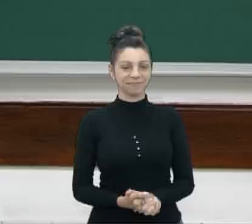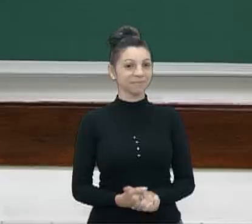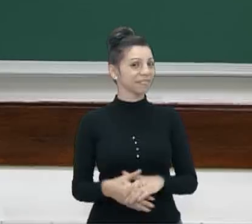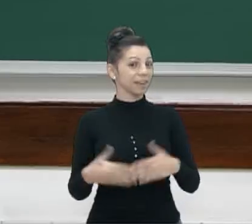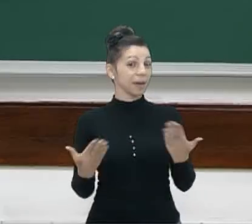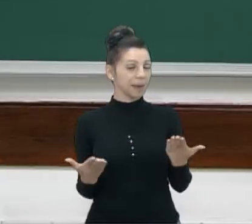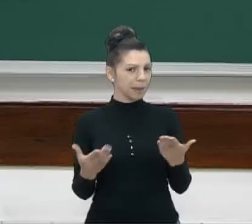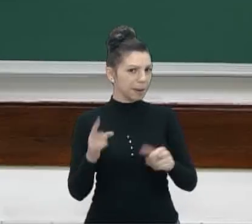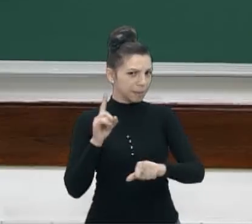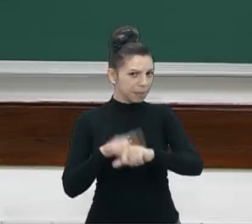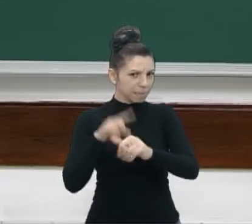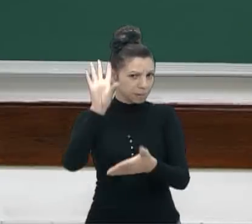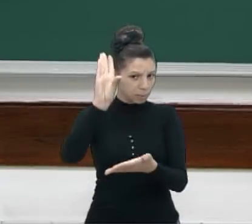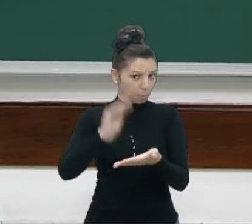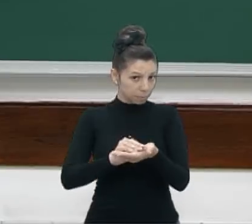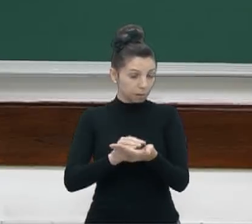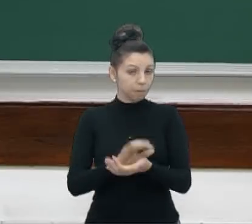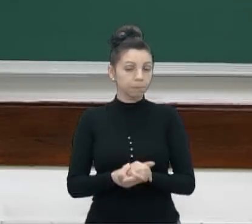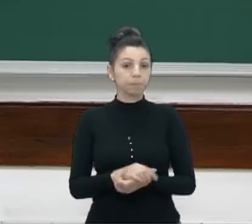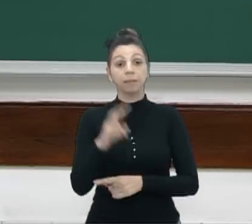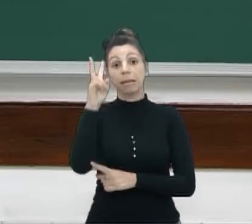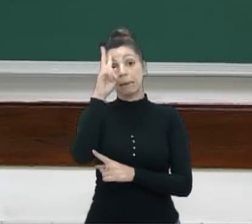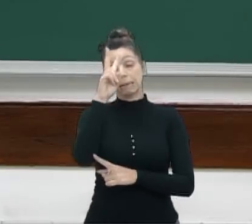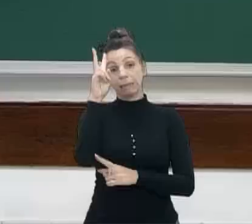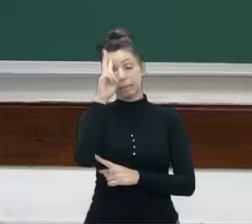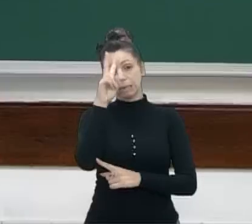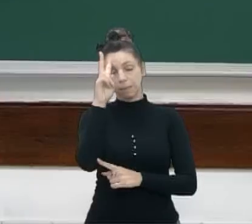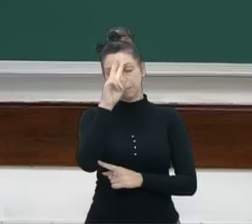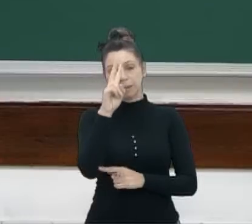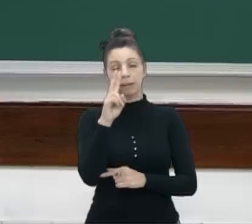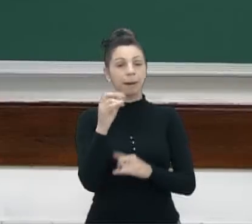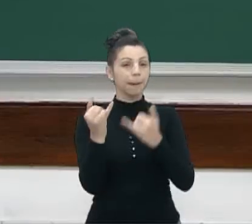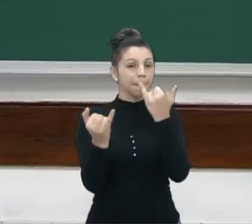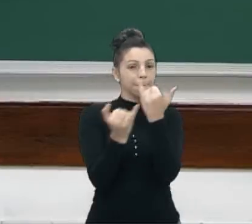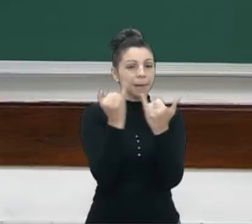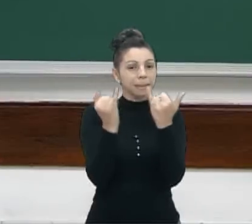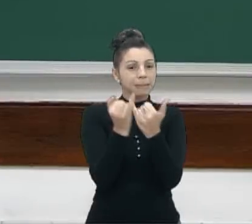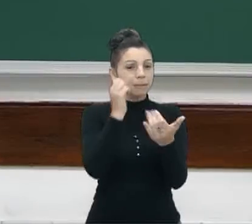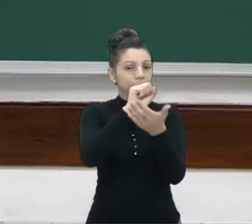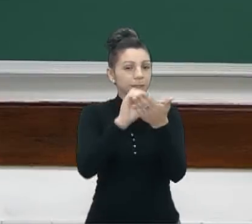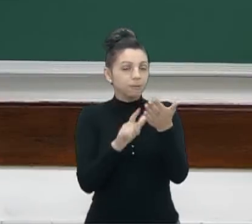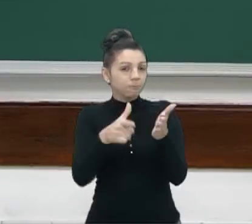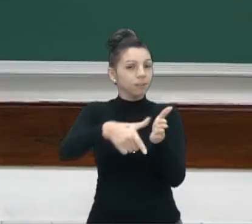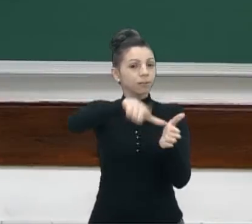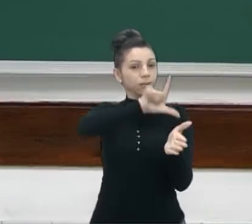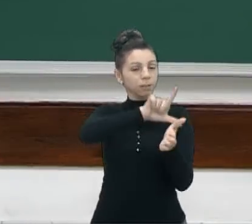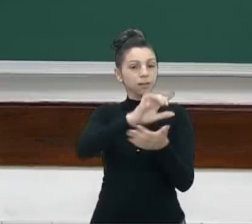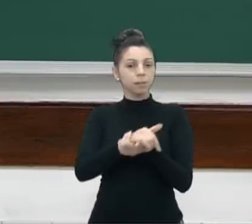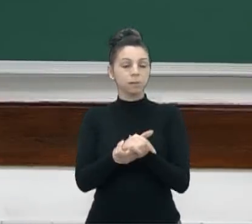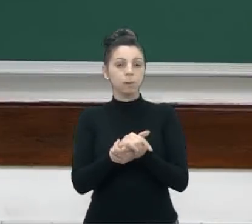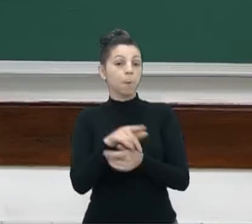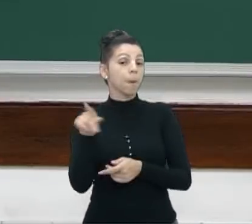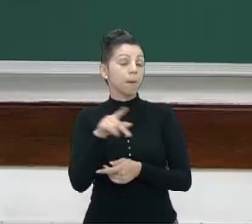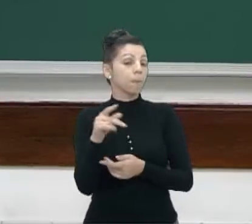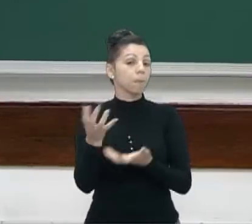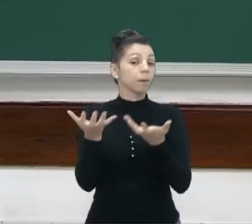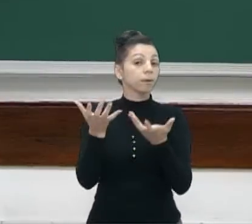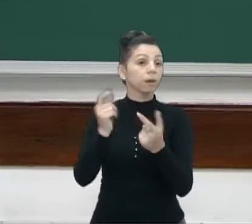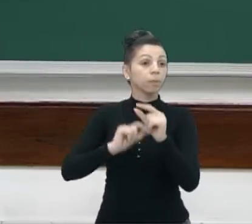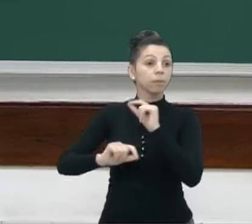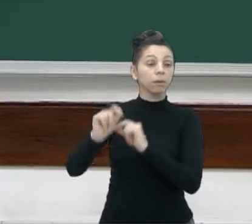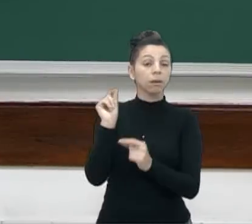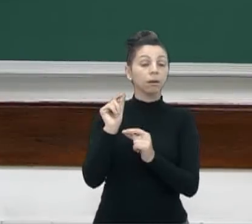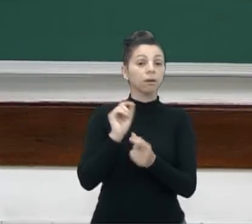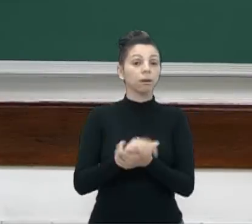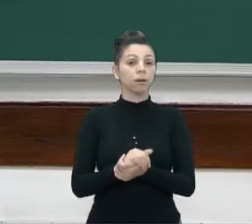E aí, deu tempo de copiar? Lembram? Ele é bem parecido com o exercício que a gente acabou de fazer, só que o que a prof está querendo? Que você